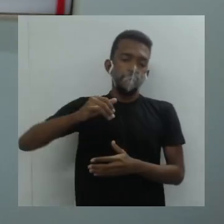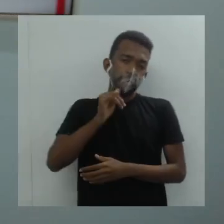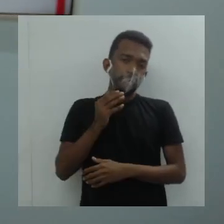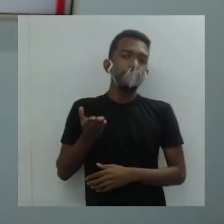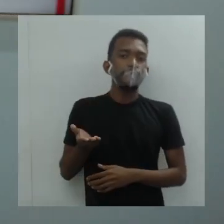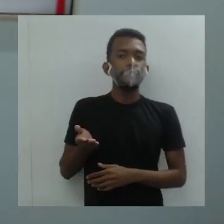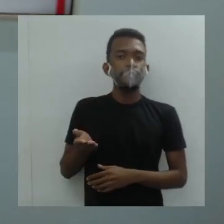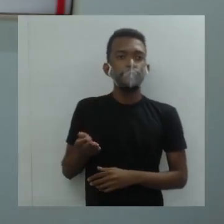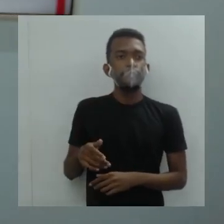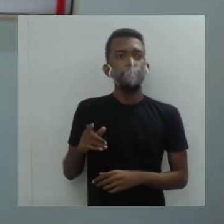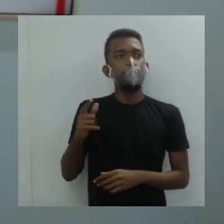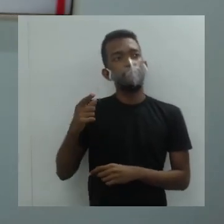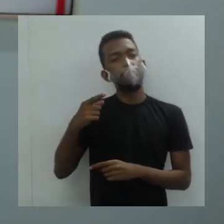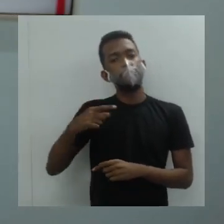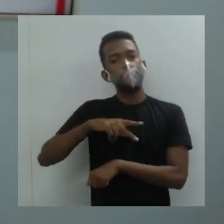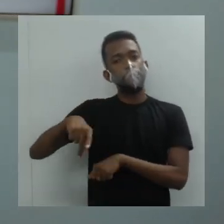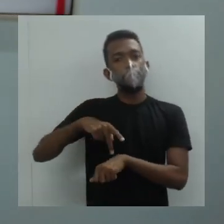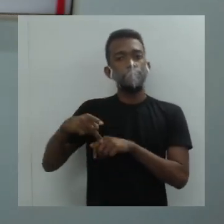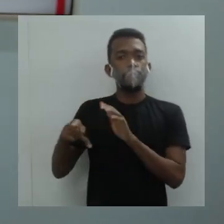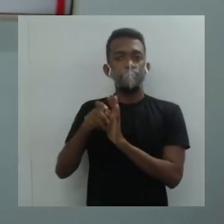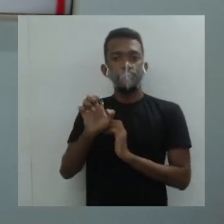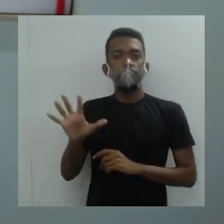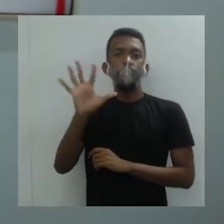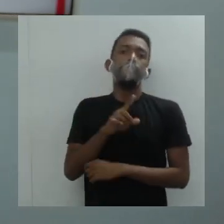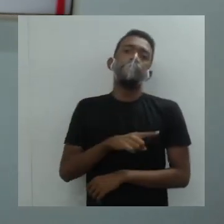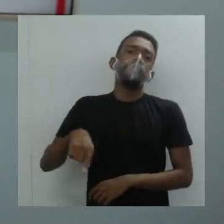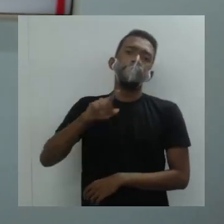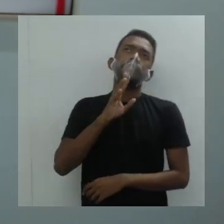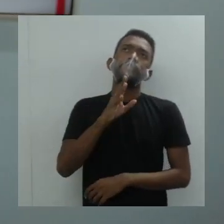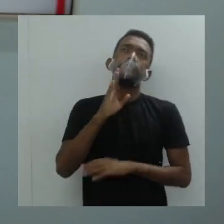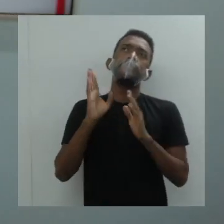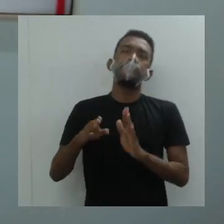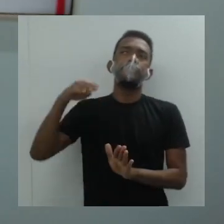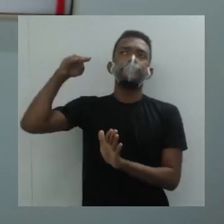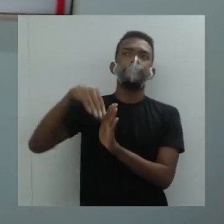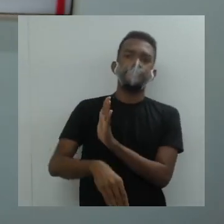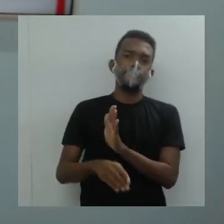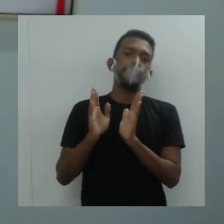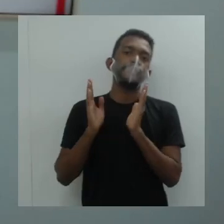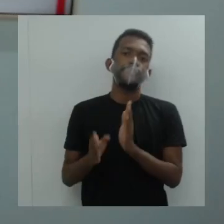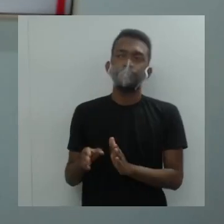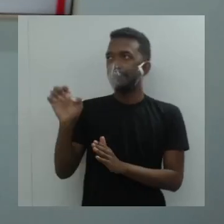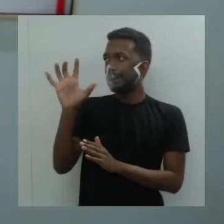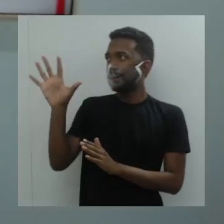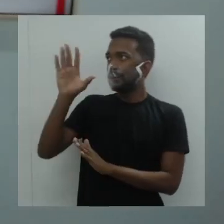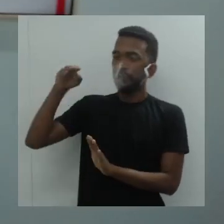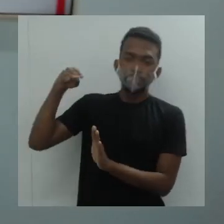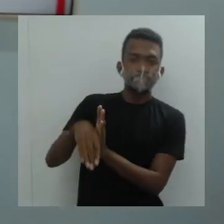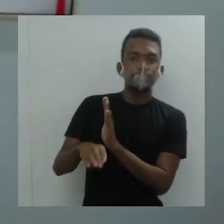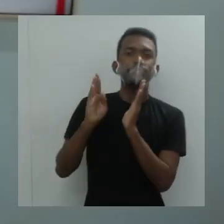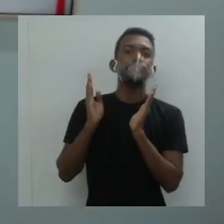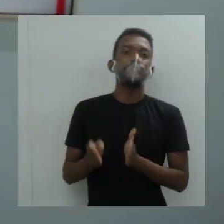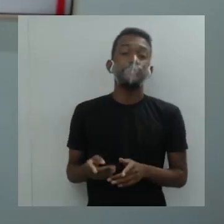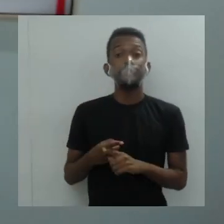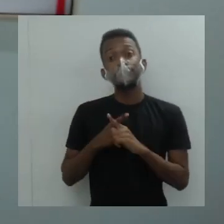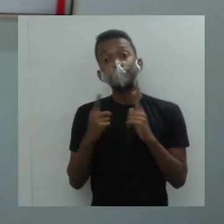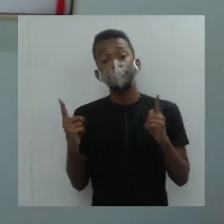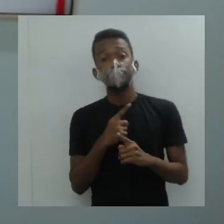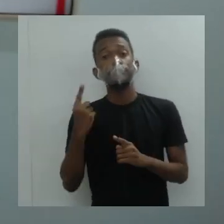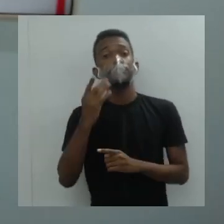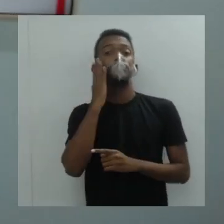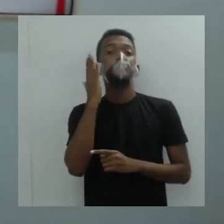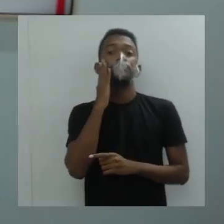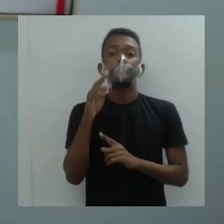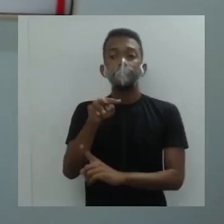exemplo, onde os países da Europa, a gente sabe que caem em decadência, a gente sabe disso, mas também a gente vê